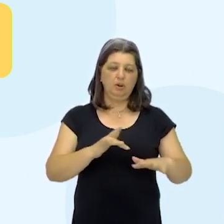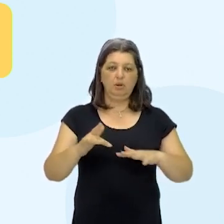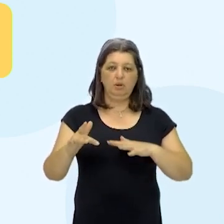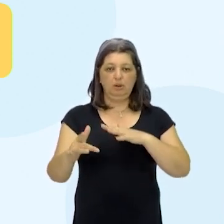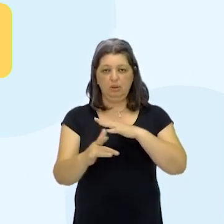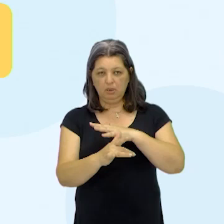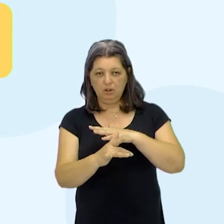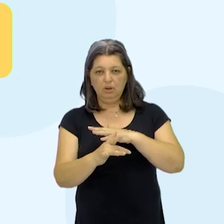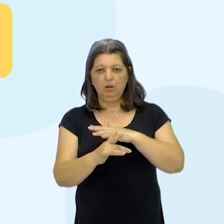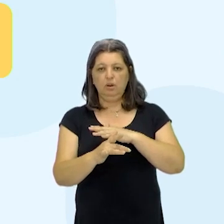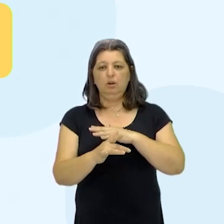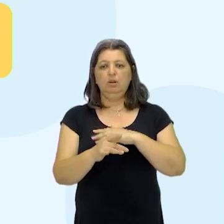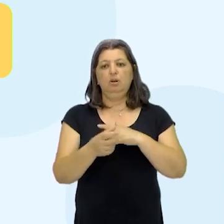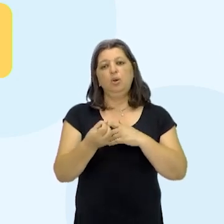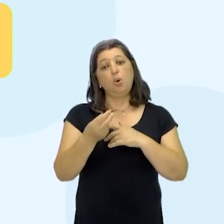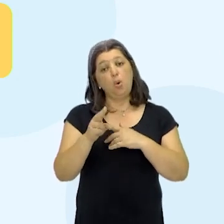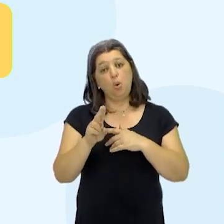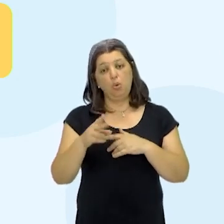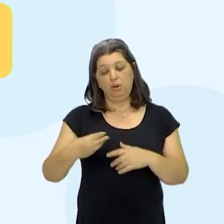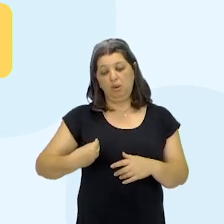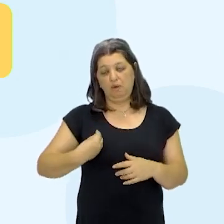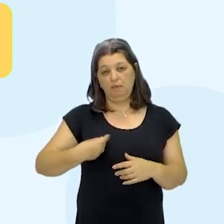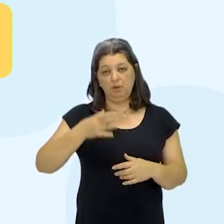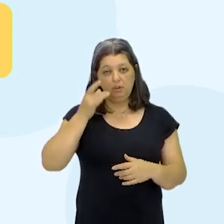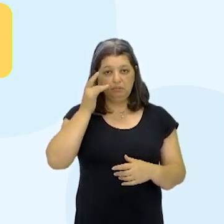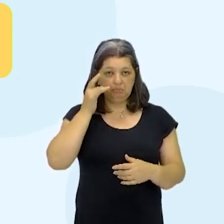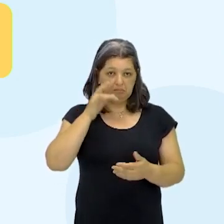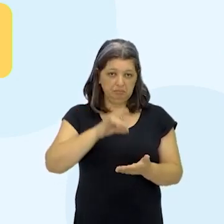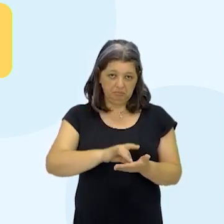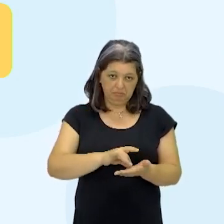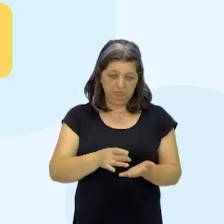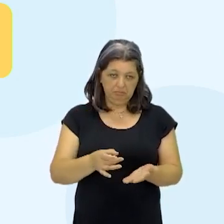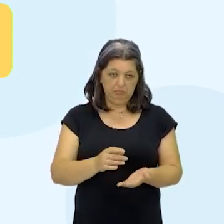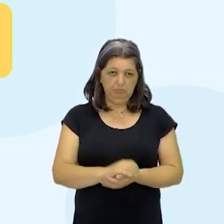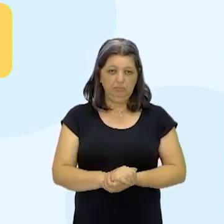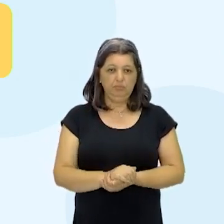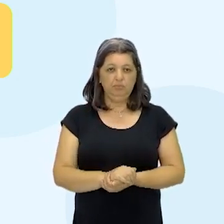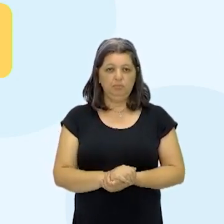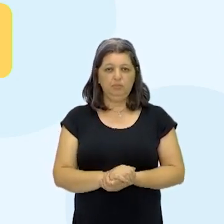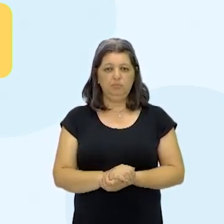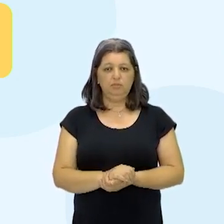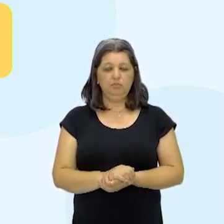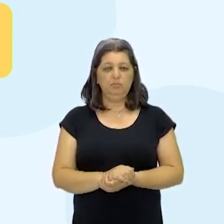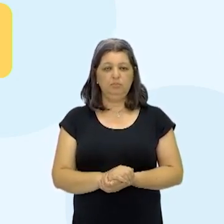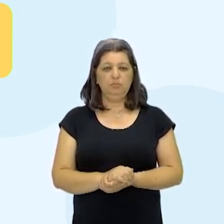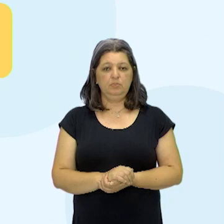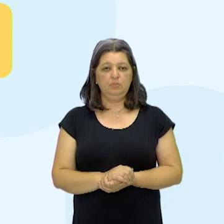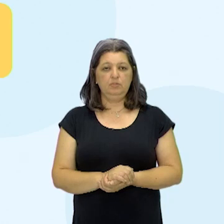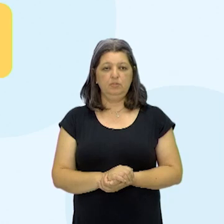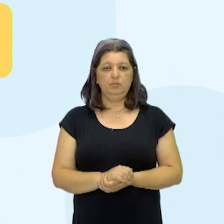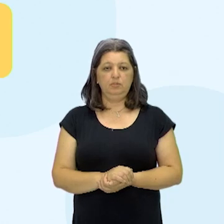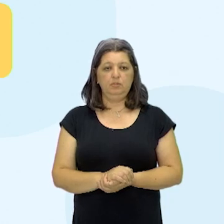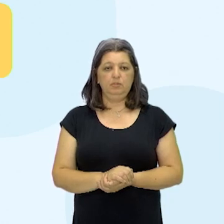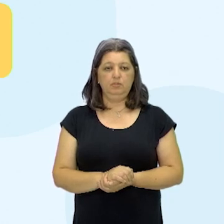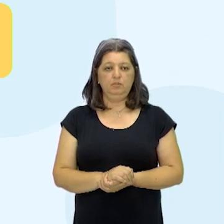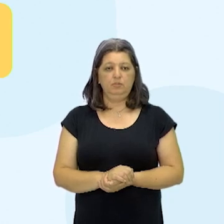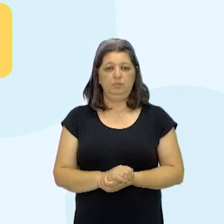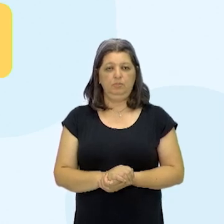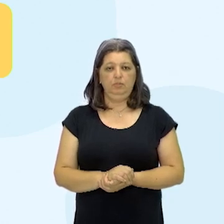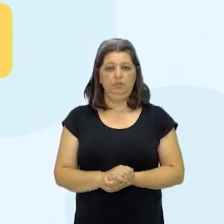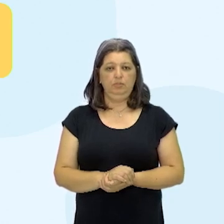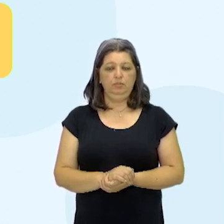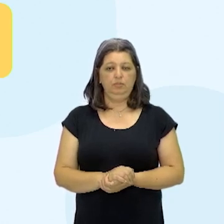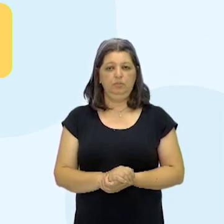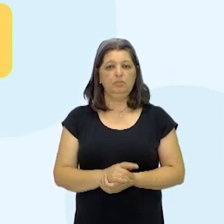ou na nossa real life, na vida real, prejudice, stereotypes and discrimination are present.